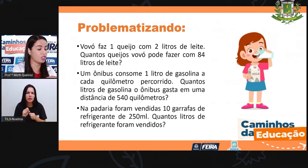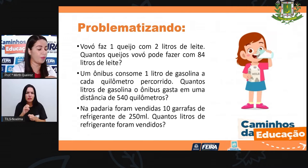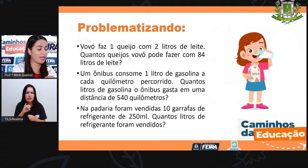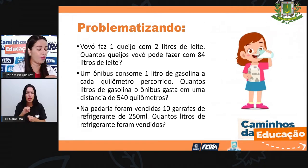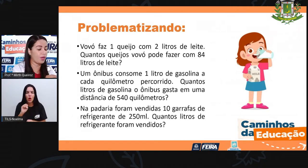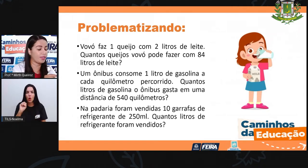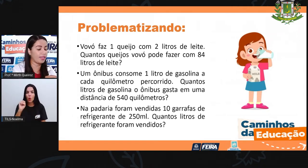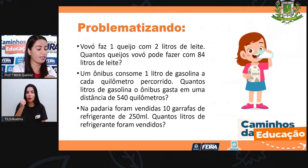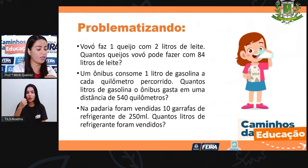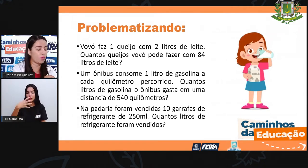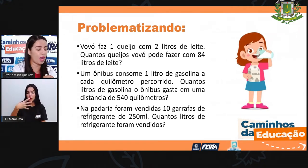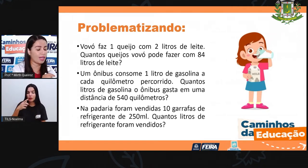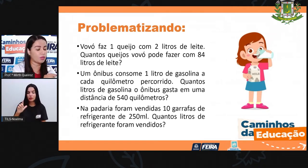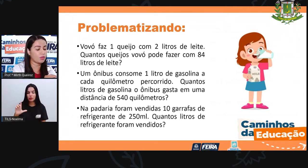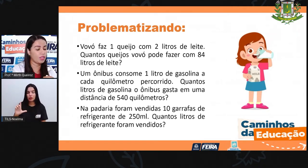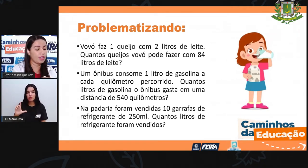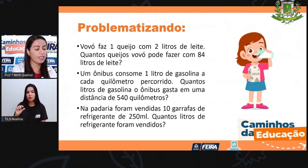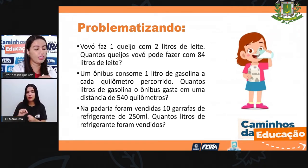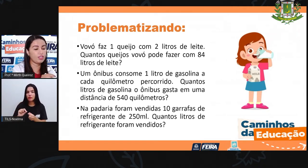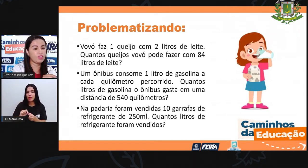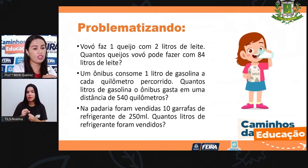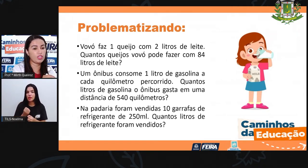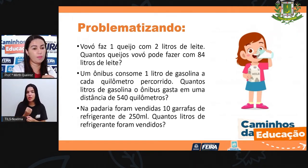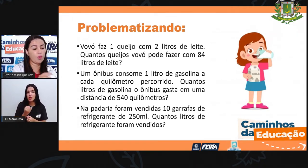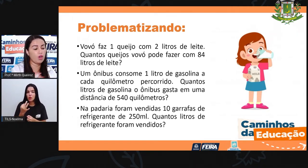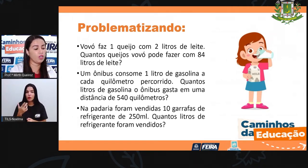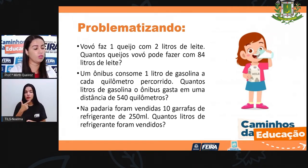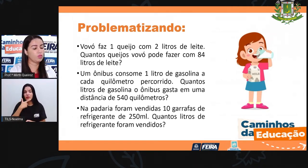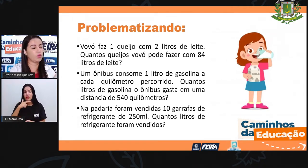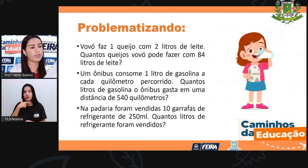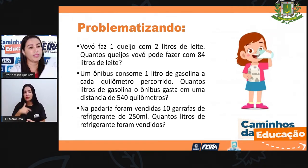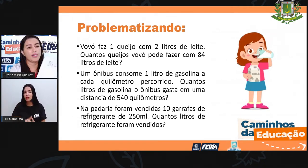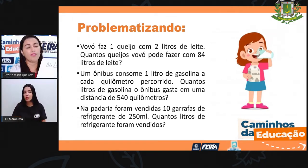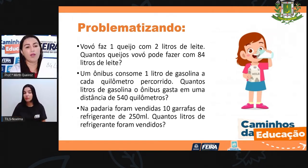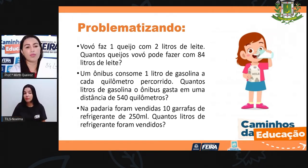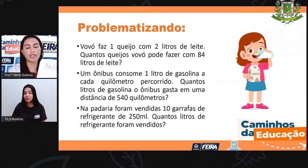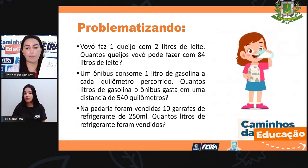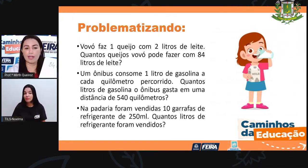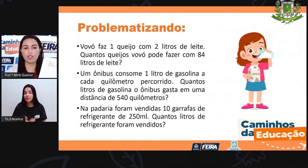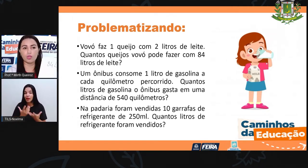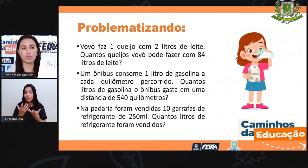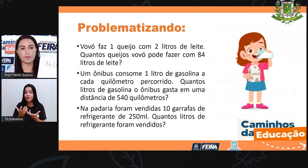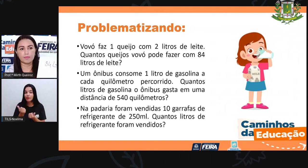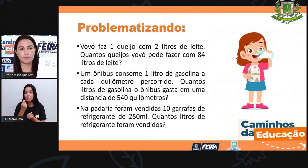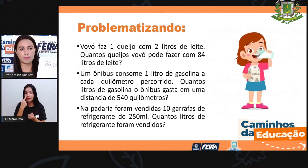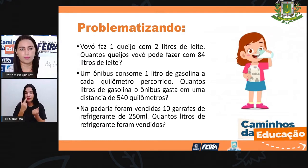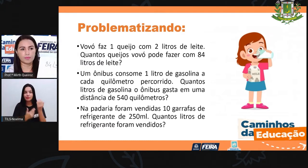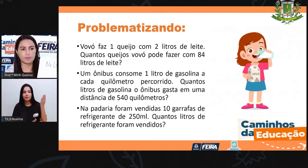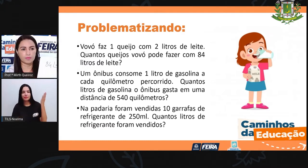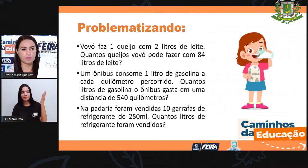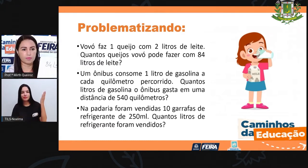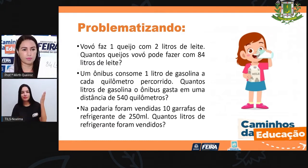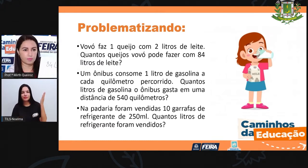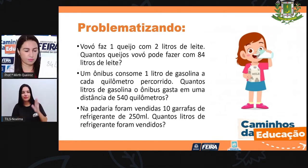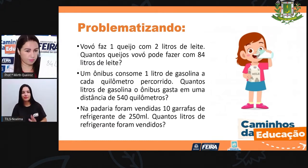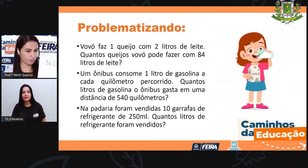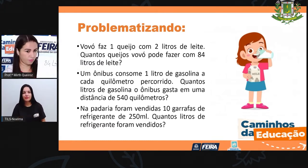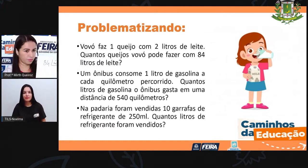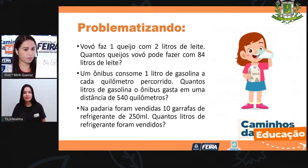litros Baco a gente pegar o 84 e dividir por dois vamos aqui para lousa